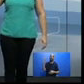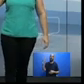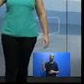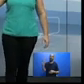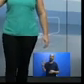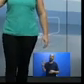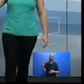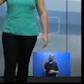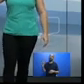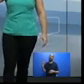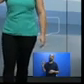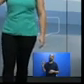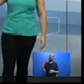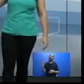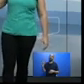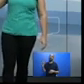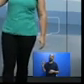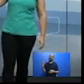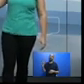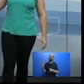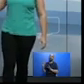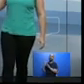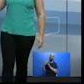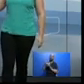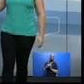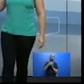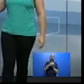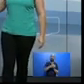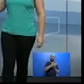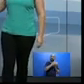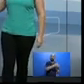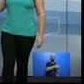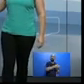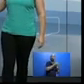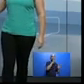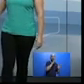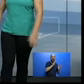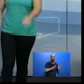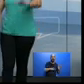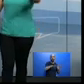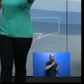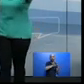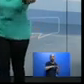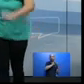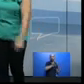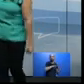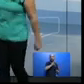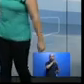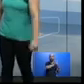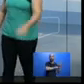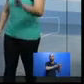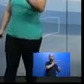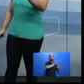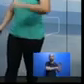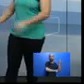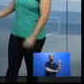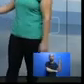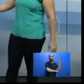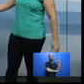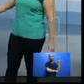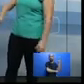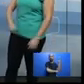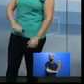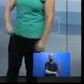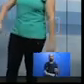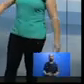no nosso litoral e pegar madeira e levar embora também. Olha lá, isso não vai dar certo, né, pessoal? Não vai dar certo